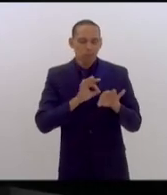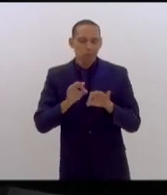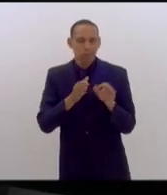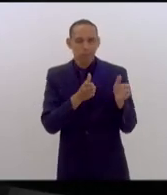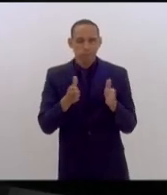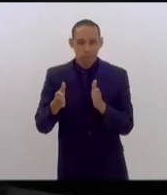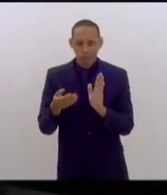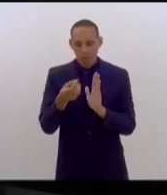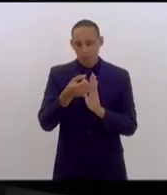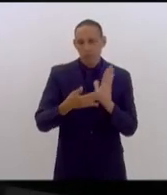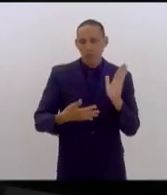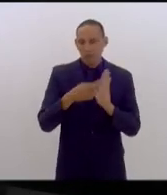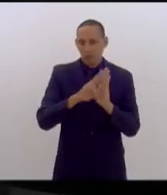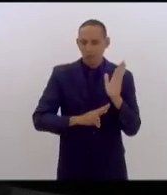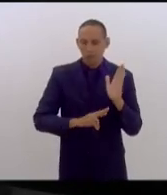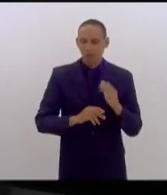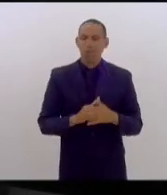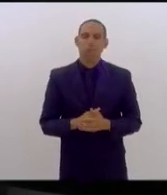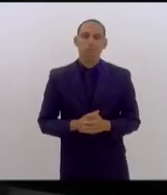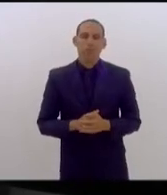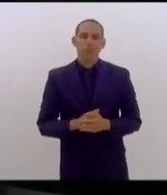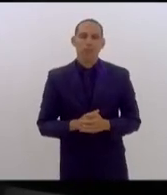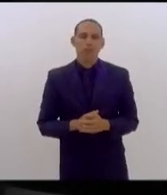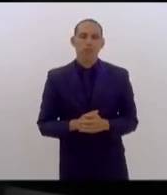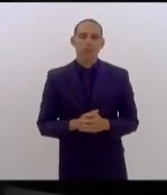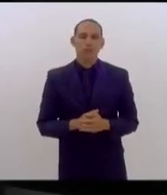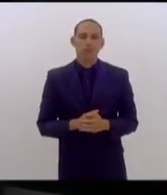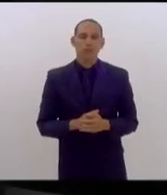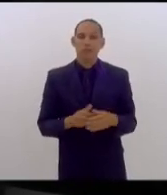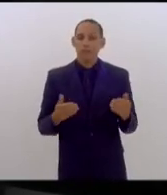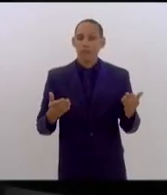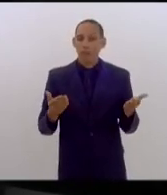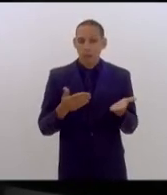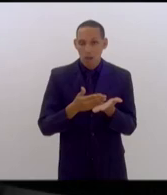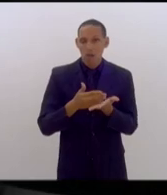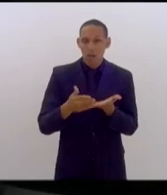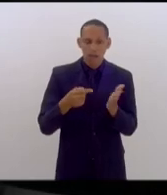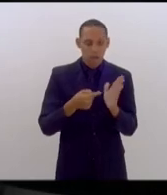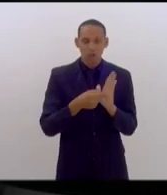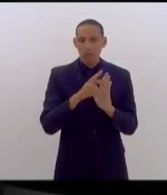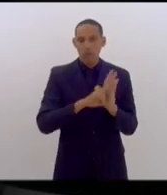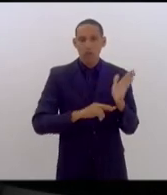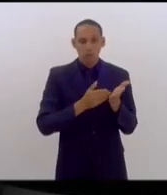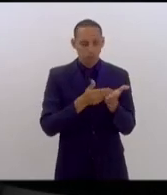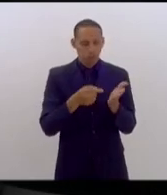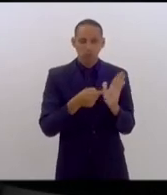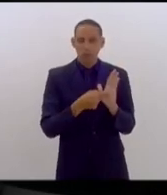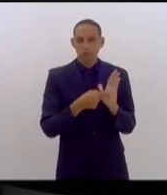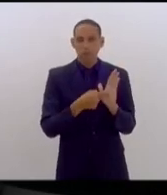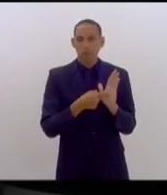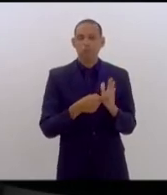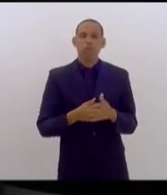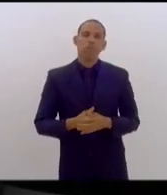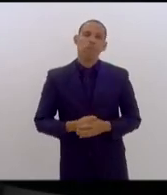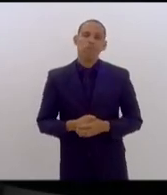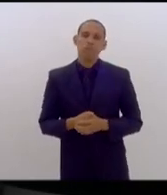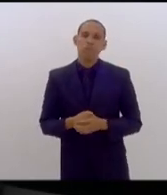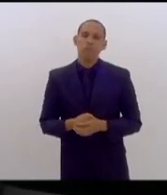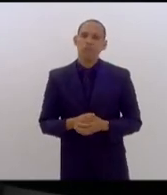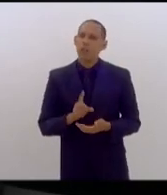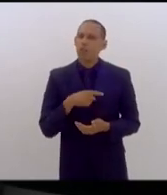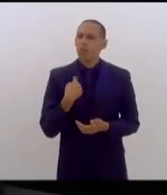Carneiro já na introdução e nós não podemos